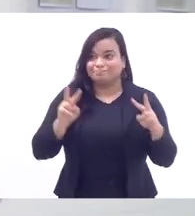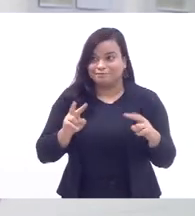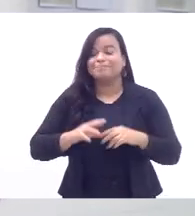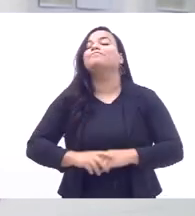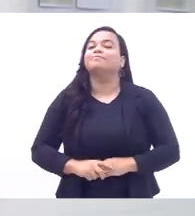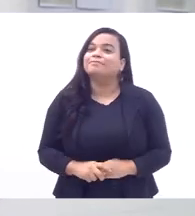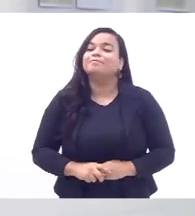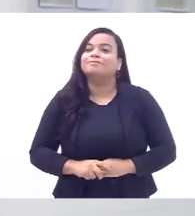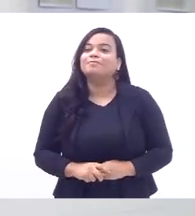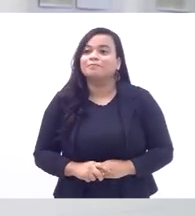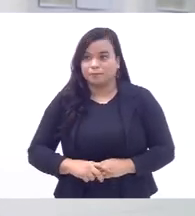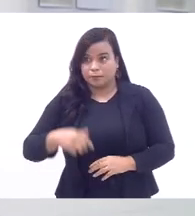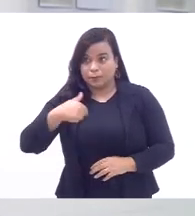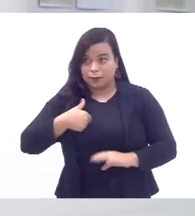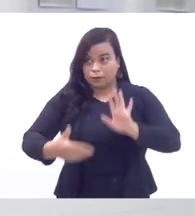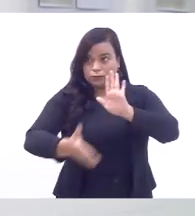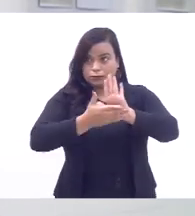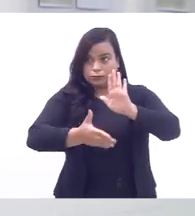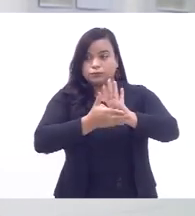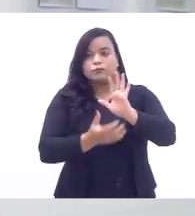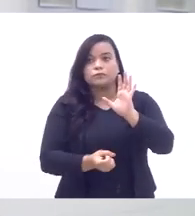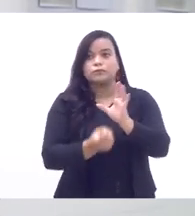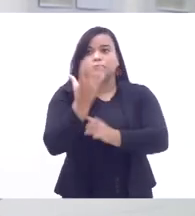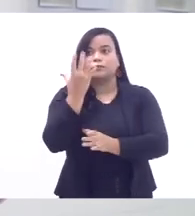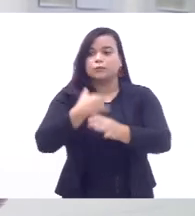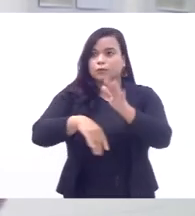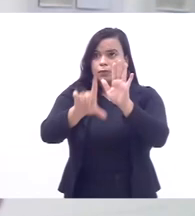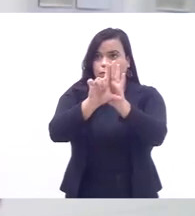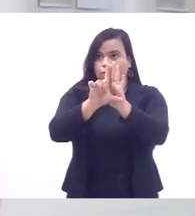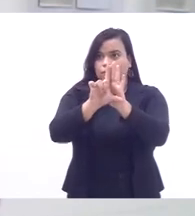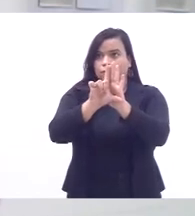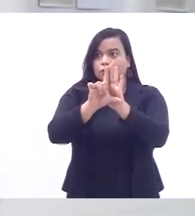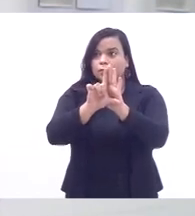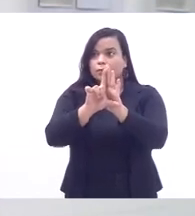Quando eu propus essa lei,